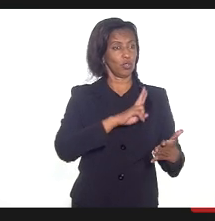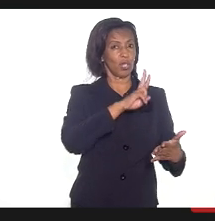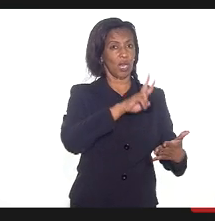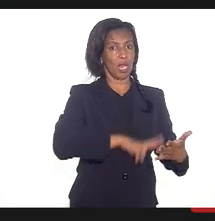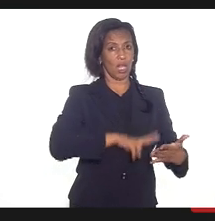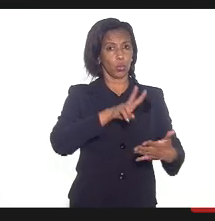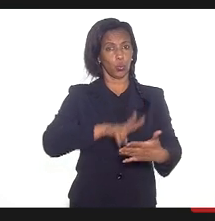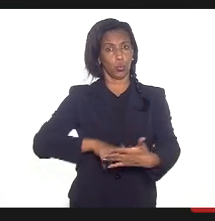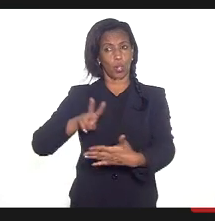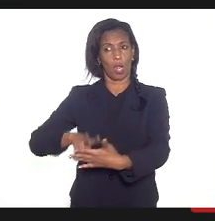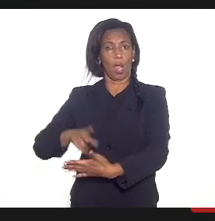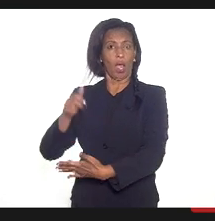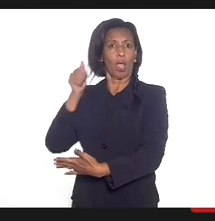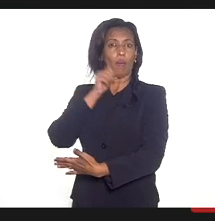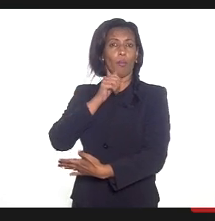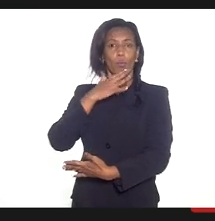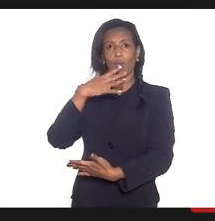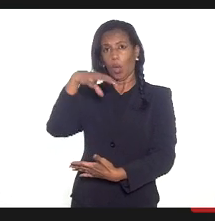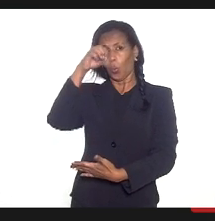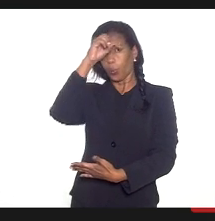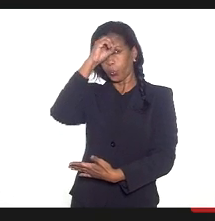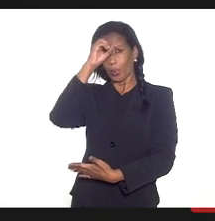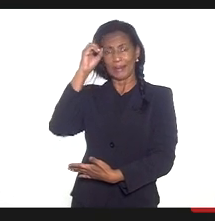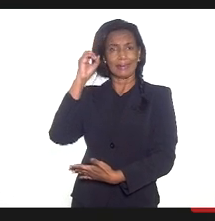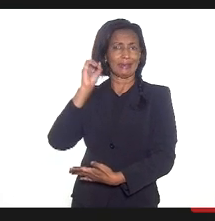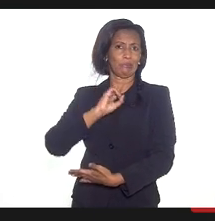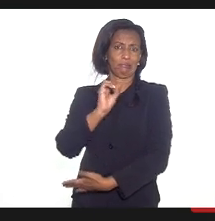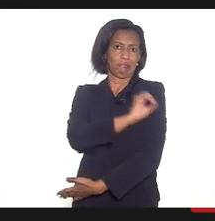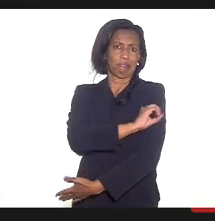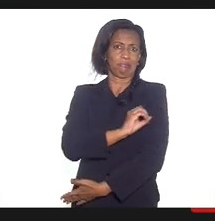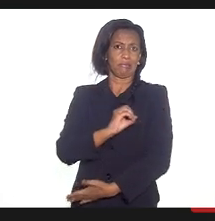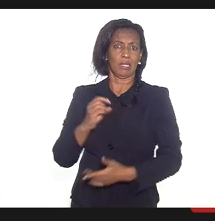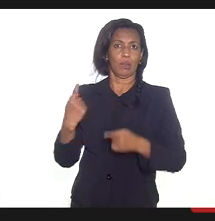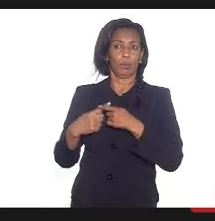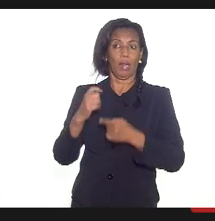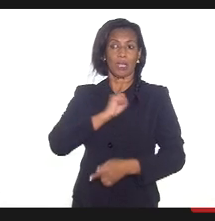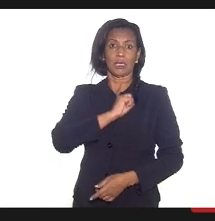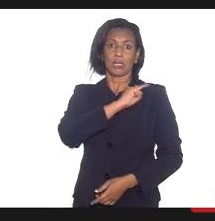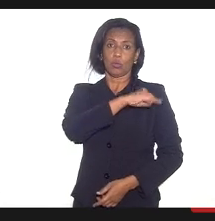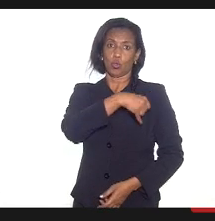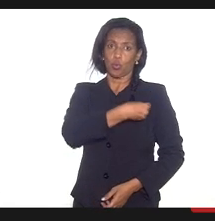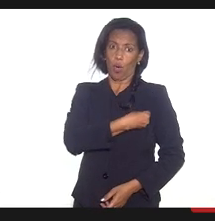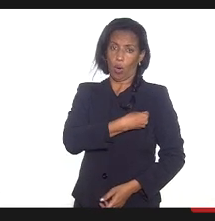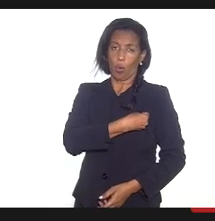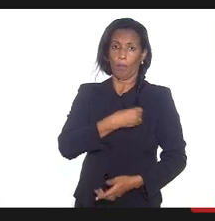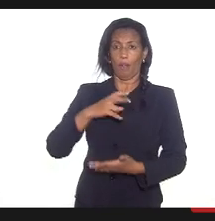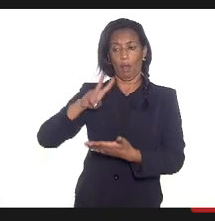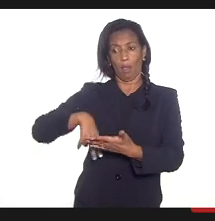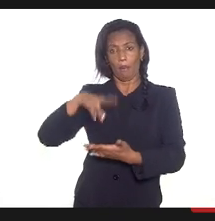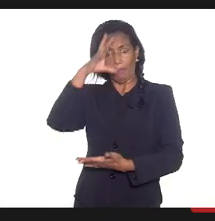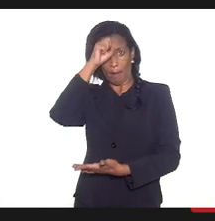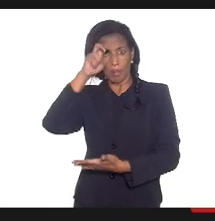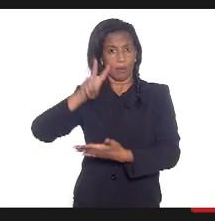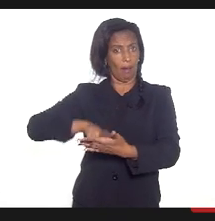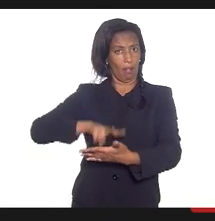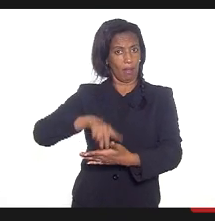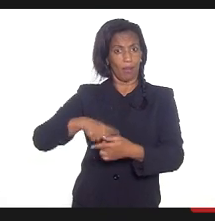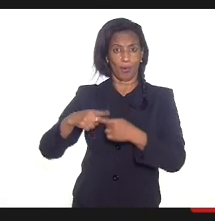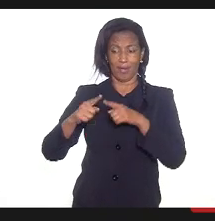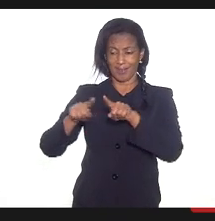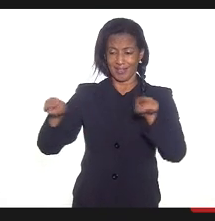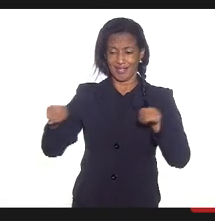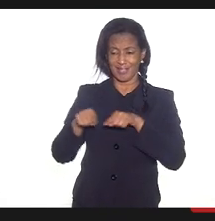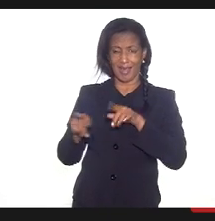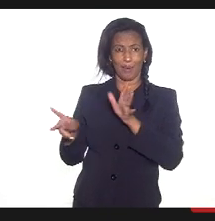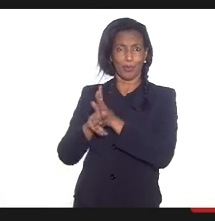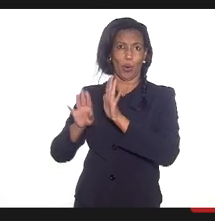mulheres analfabetas em São João de Meriti, já que a gente não pode juntar elas para numa sala de aula para ensinar elas a